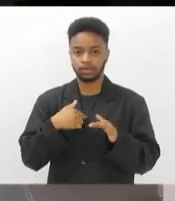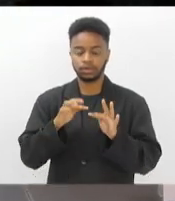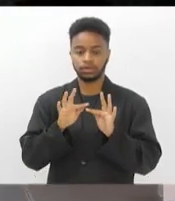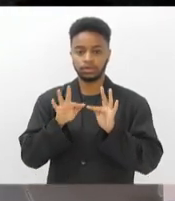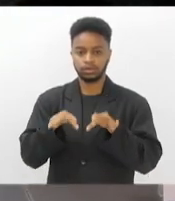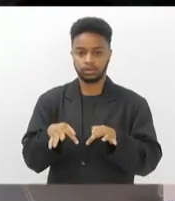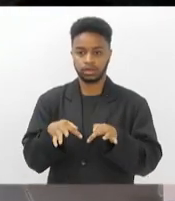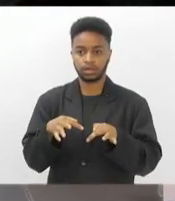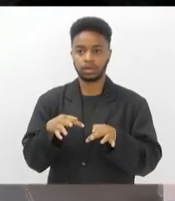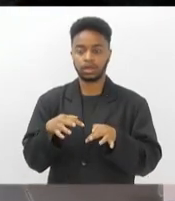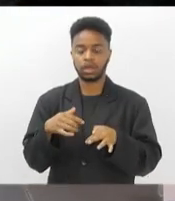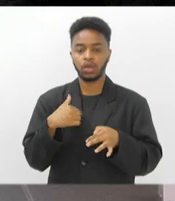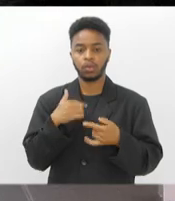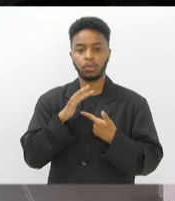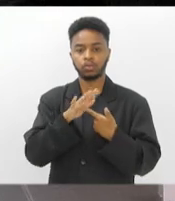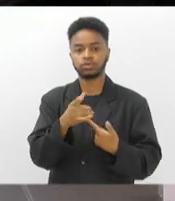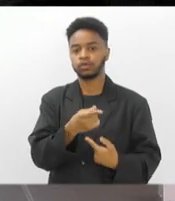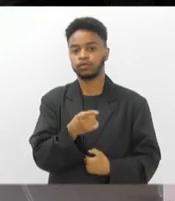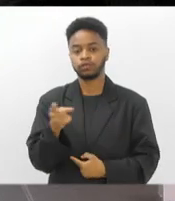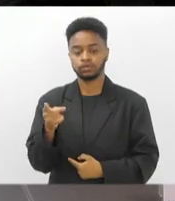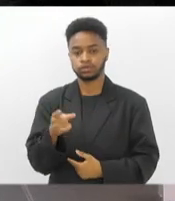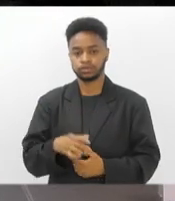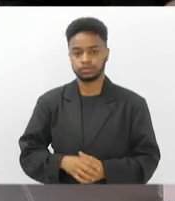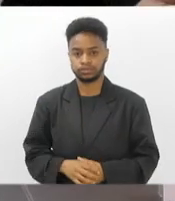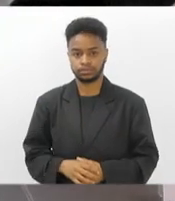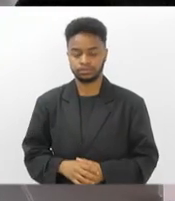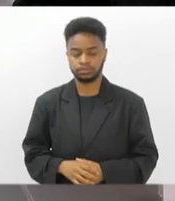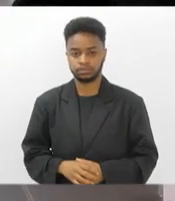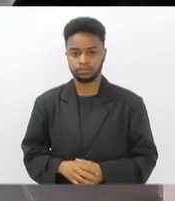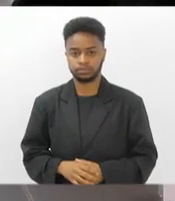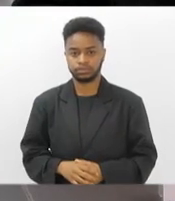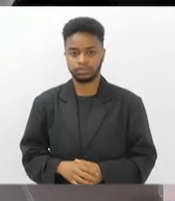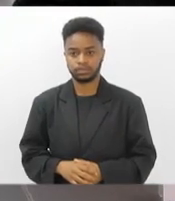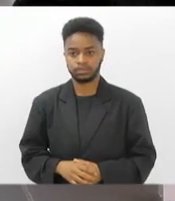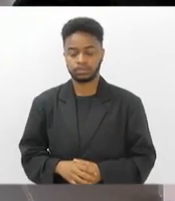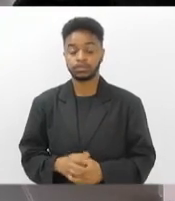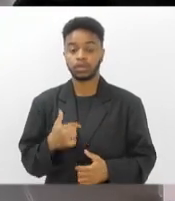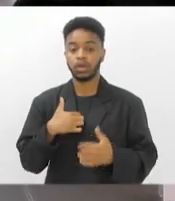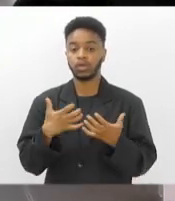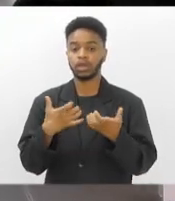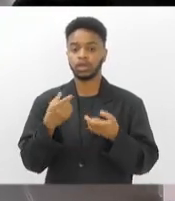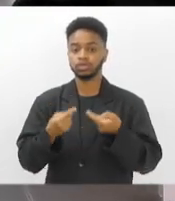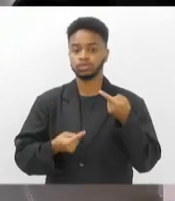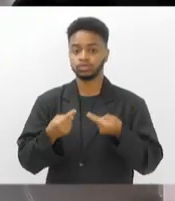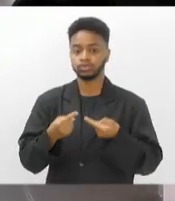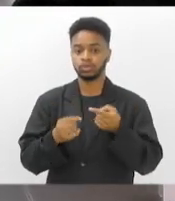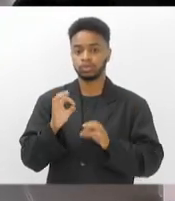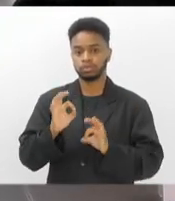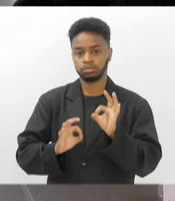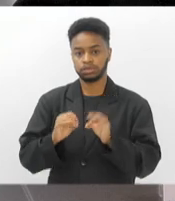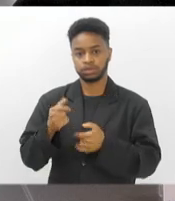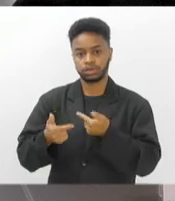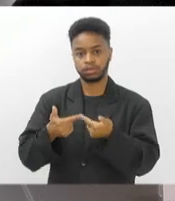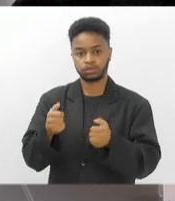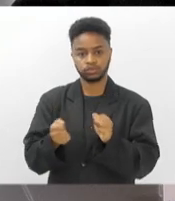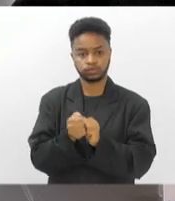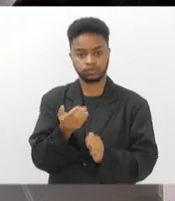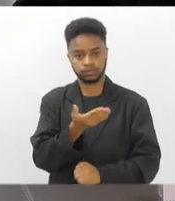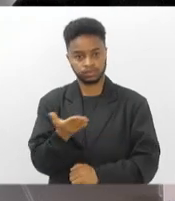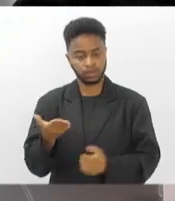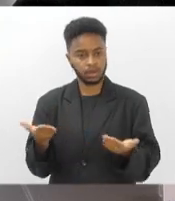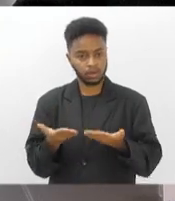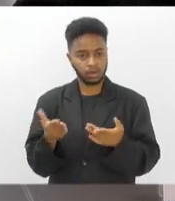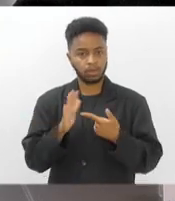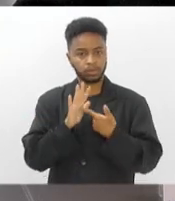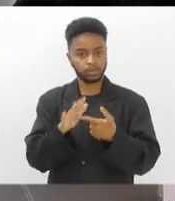para vossas excelências aqui eh bom eu queria discutir o plano de trabalho com vossas excelências agora dizendo já que